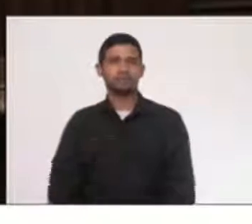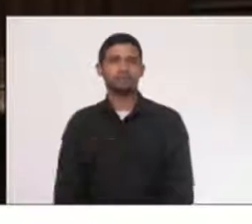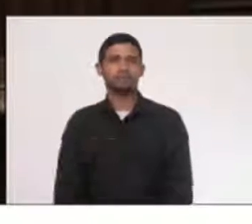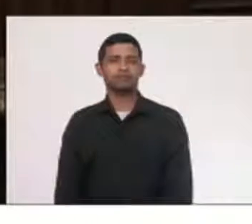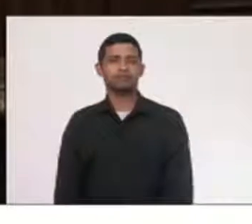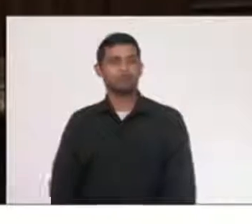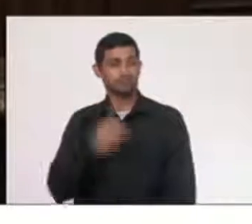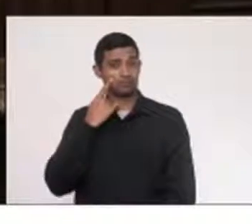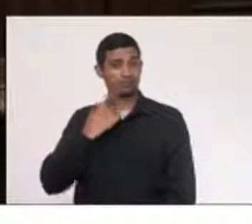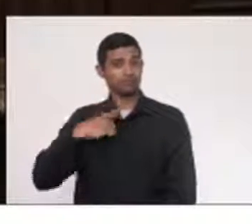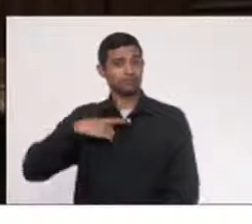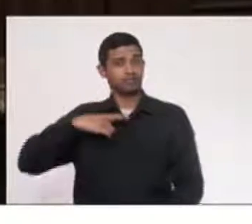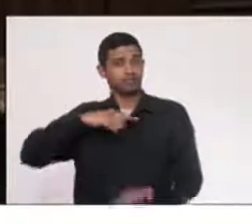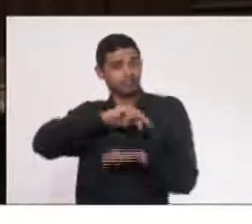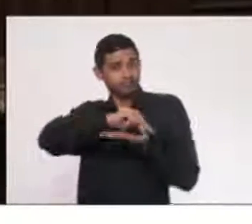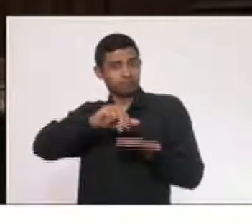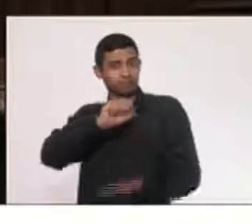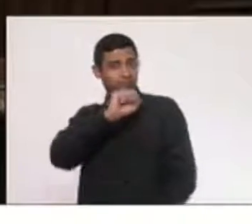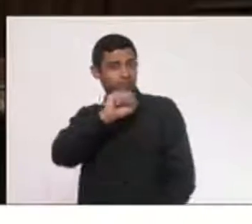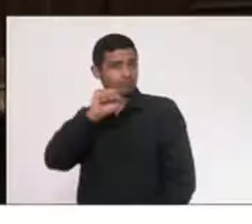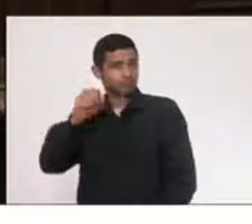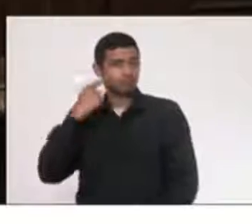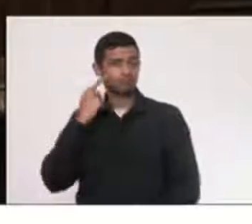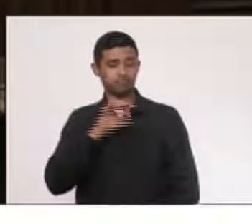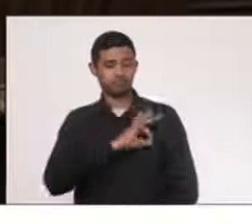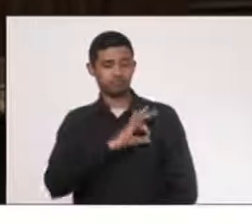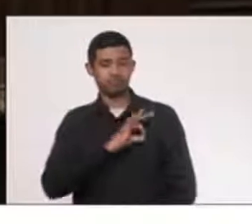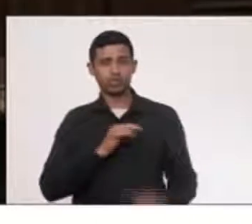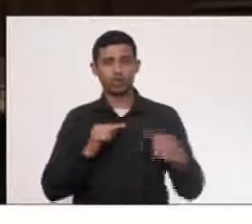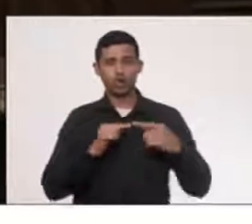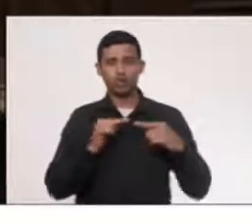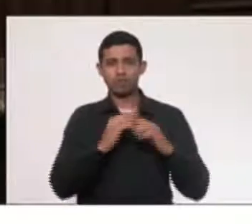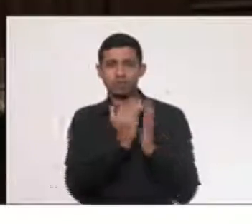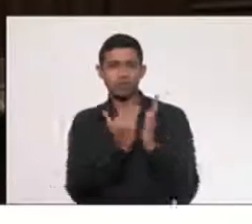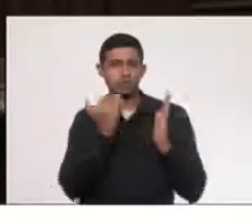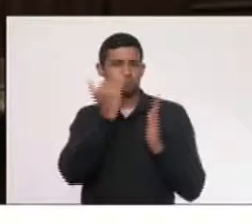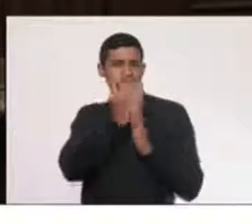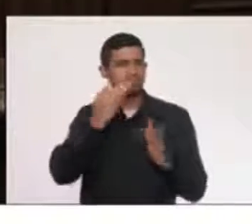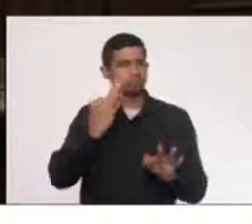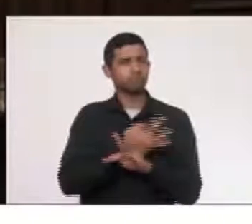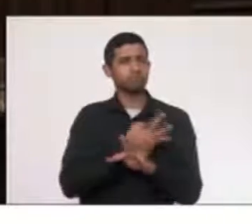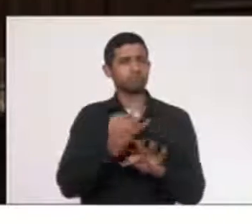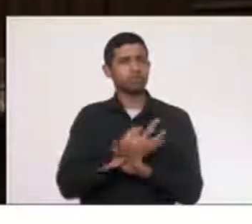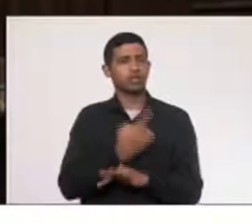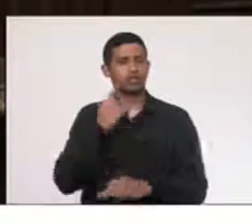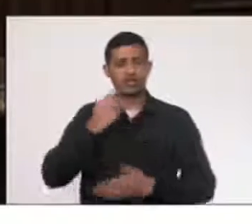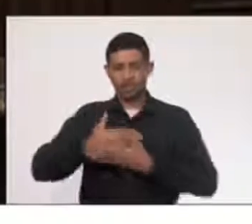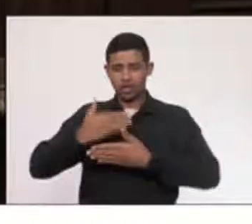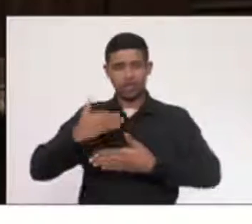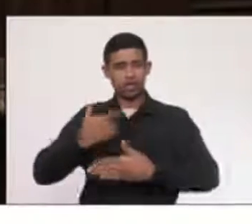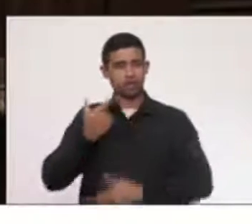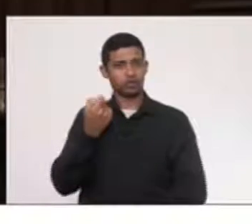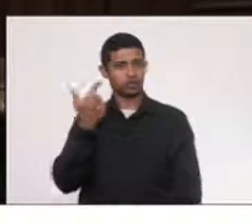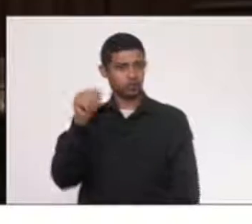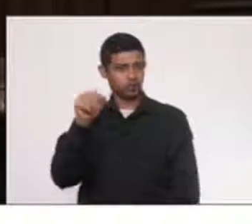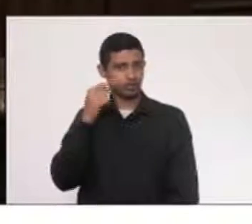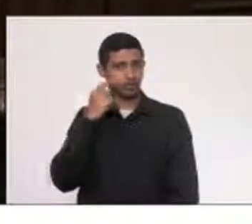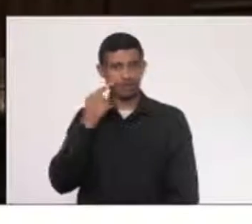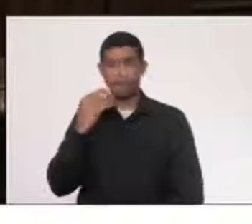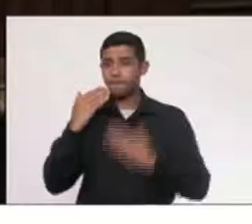Entre os homicídios cometidos por policiais em atuação, os chamados autos de resistência, em 2018 foram